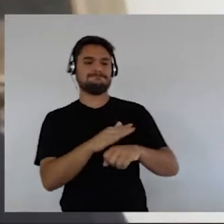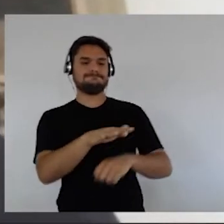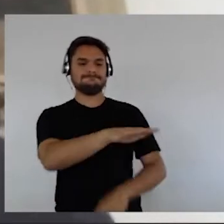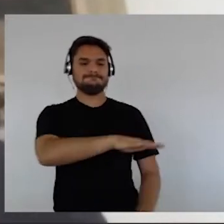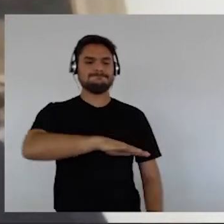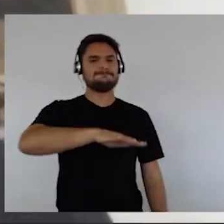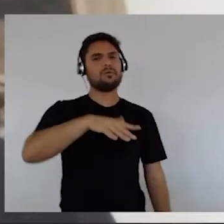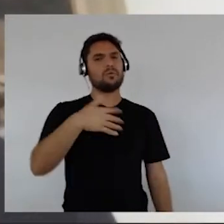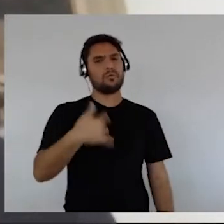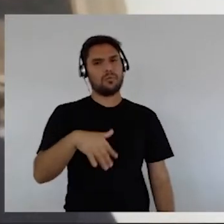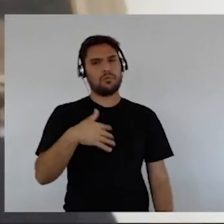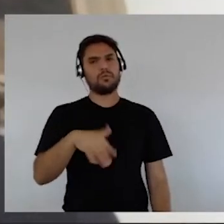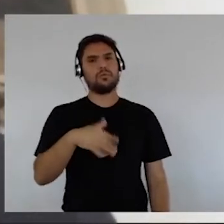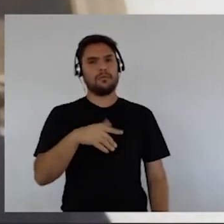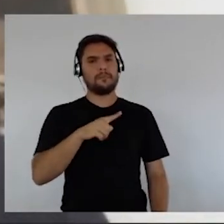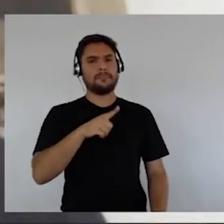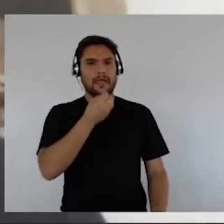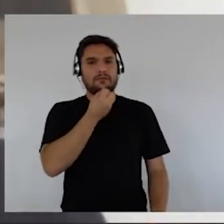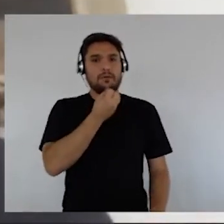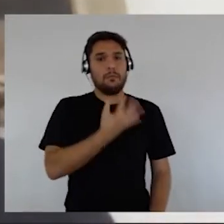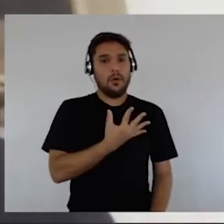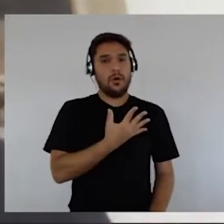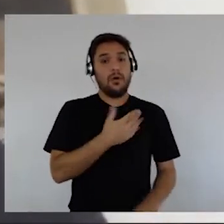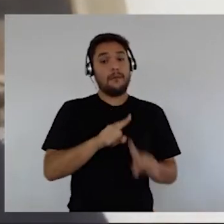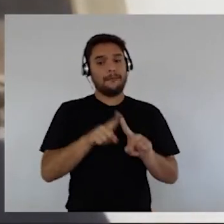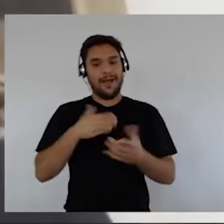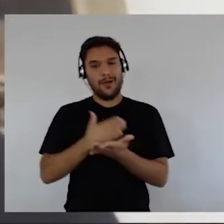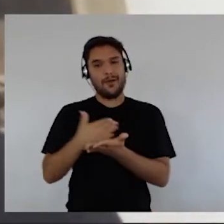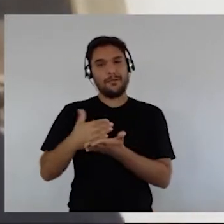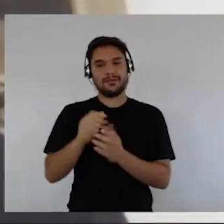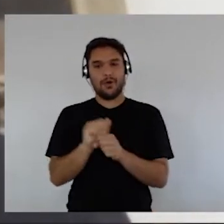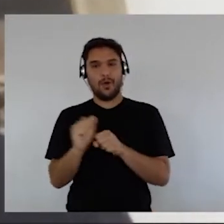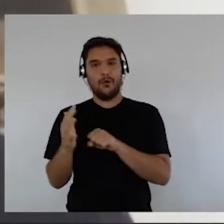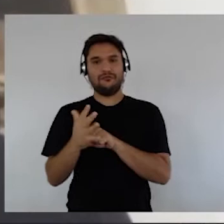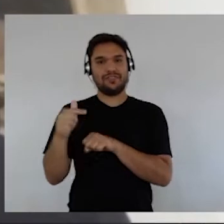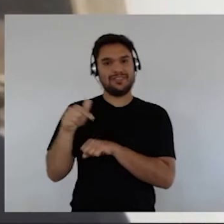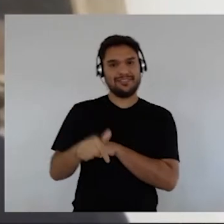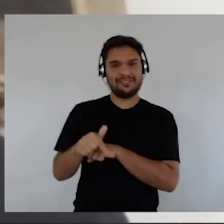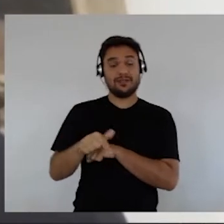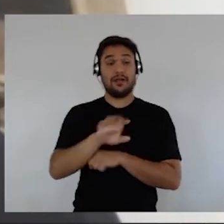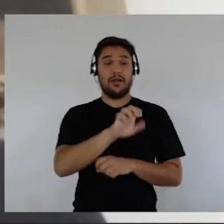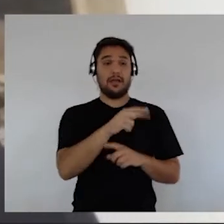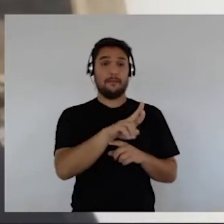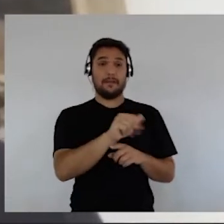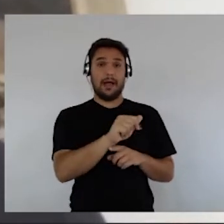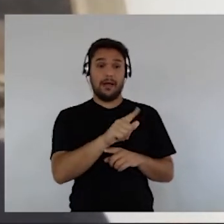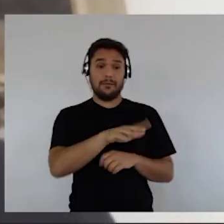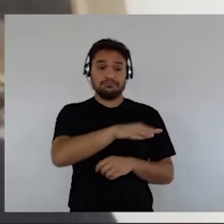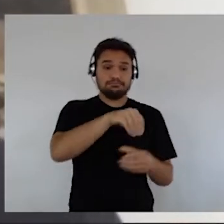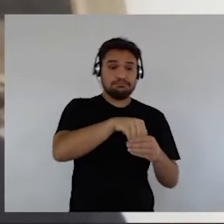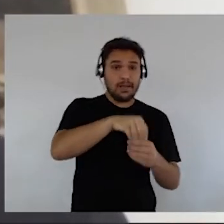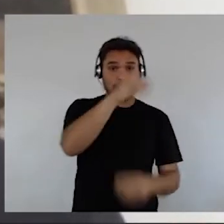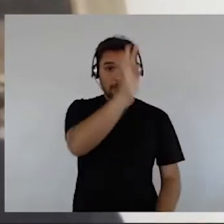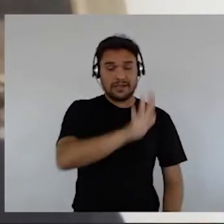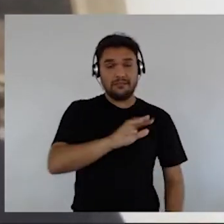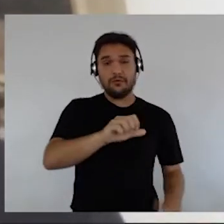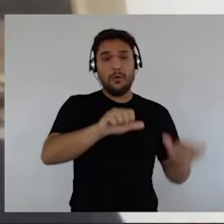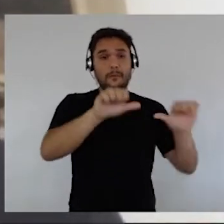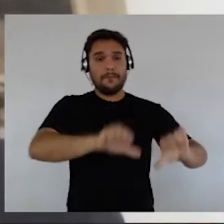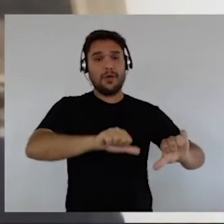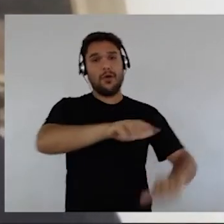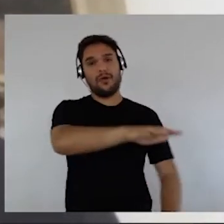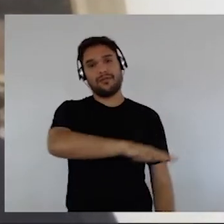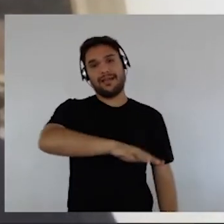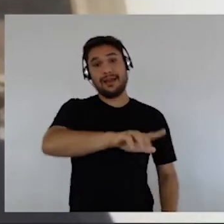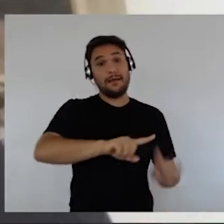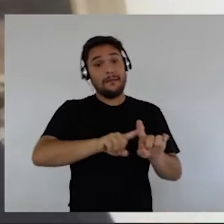essas cadeias estava sendo favorável até o surgimento do Covid-19. Segundo a Embrapa, o mercado interno ficou pior para esses